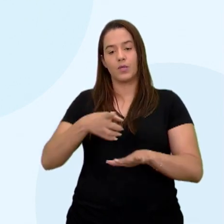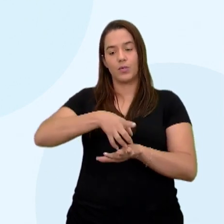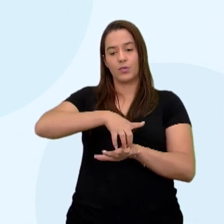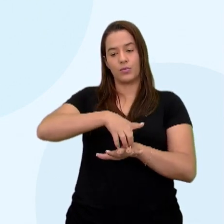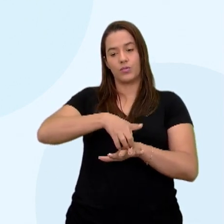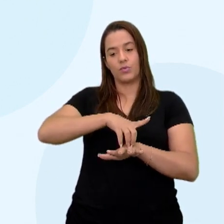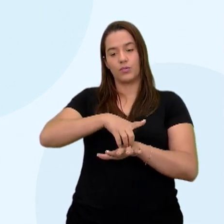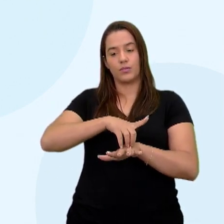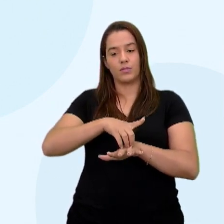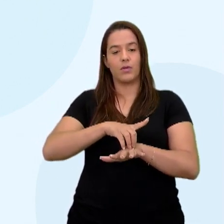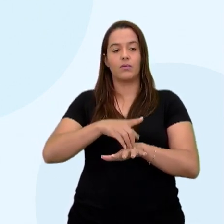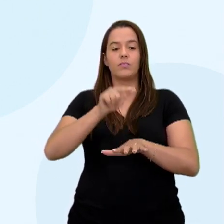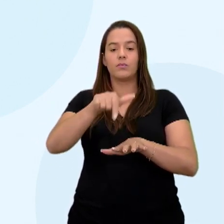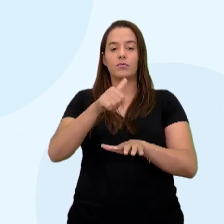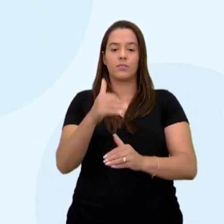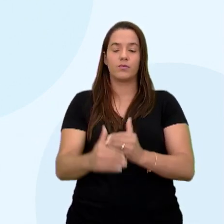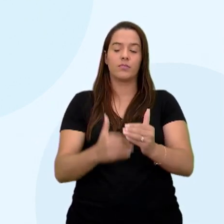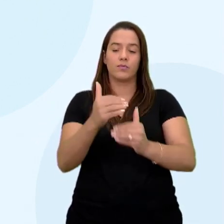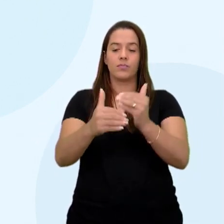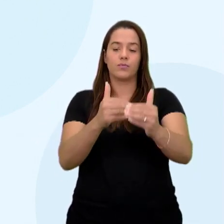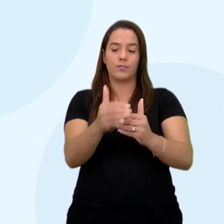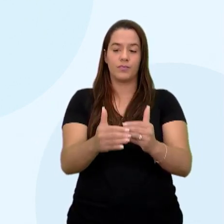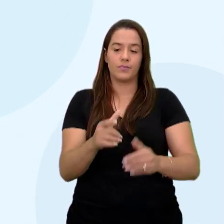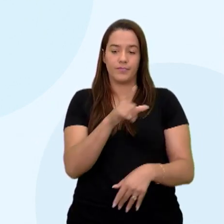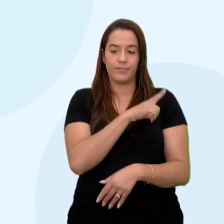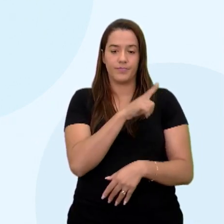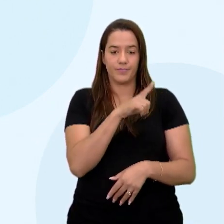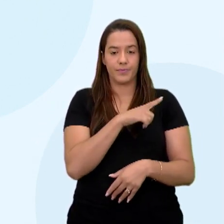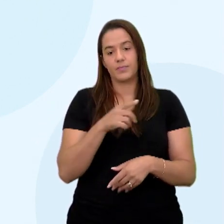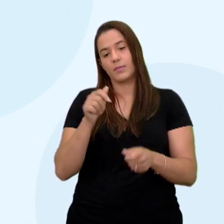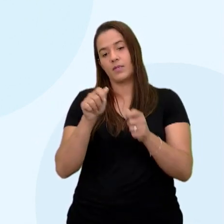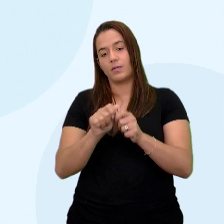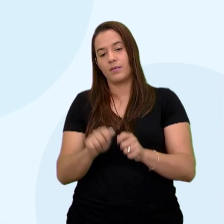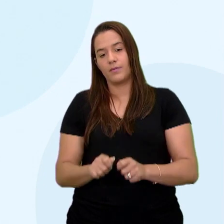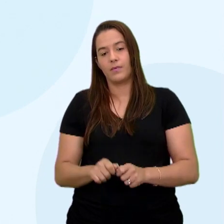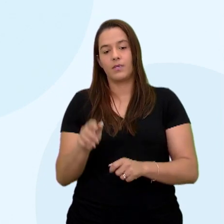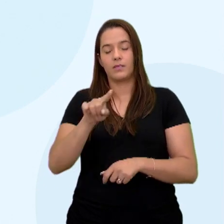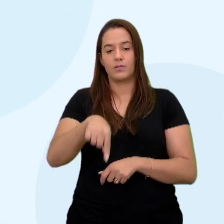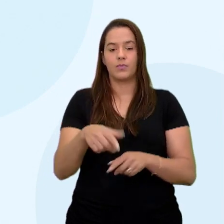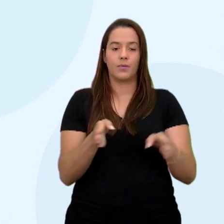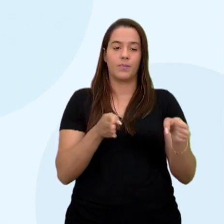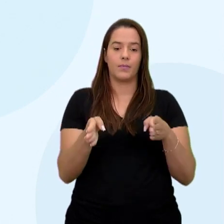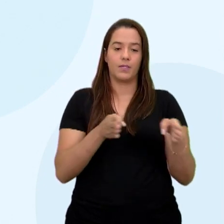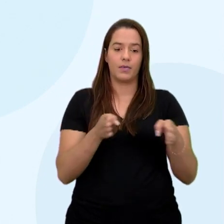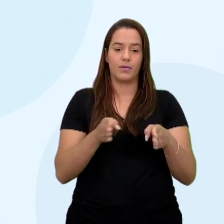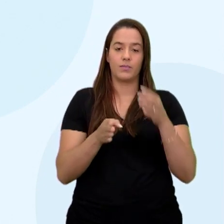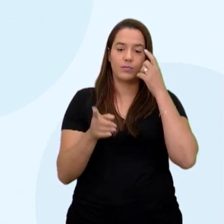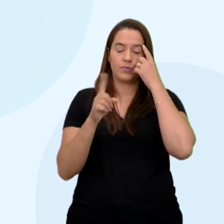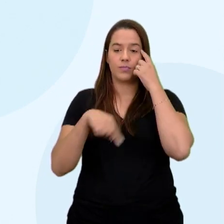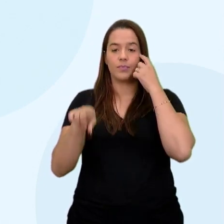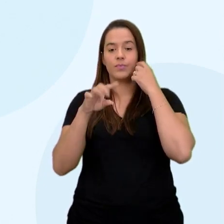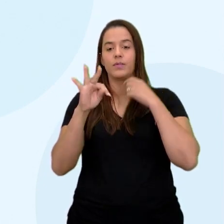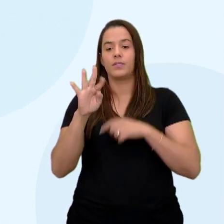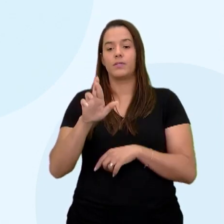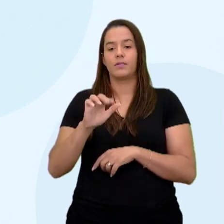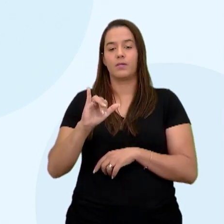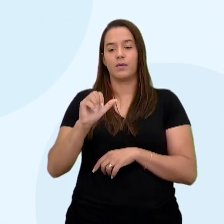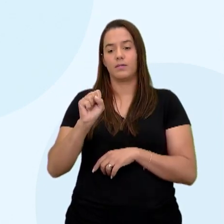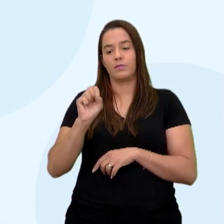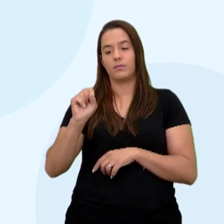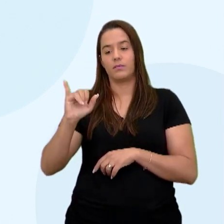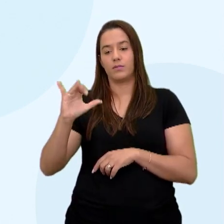dinossauros, né, porque a gente até viu aí, faz parte do período Triássico, né? Lembra que eu falei aí que a